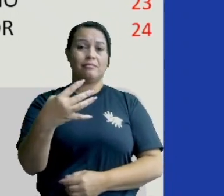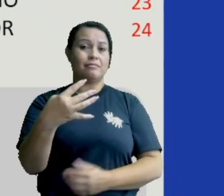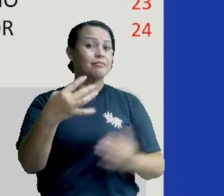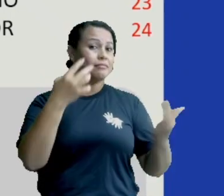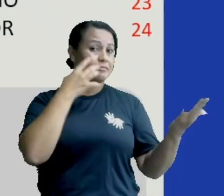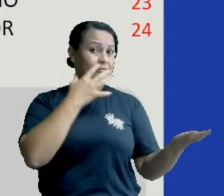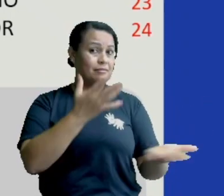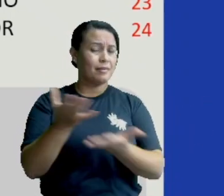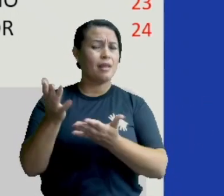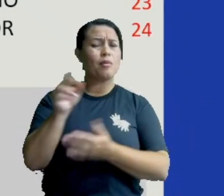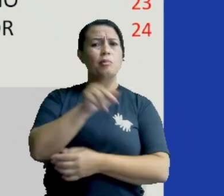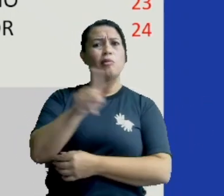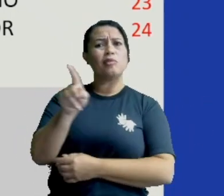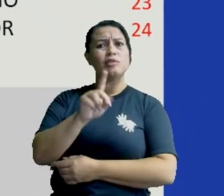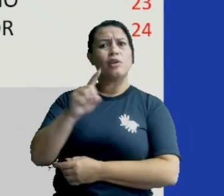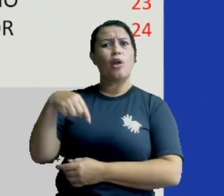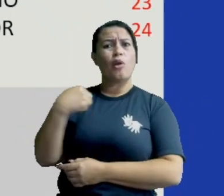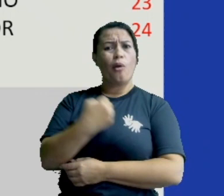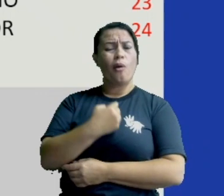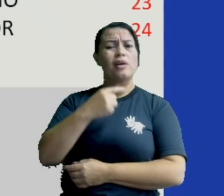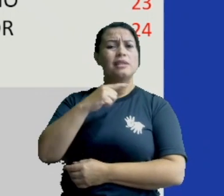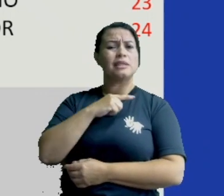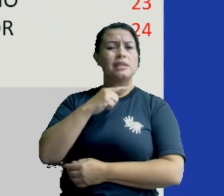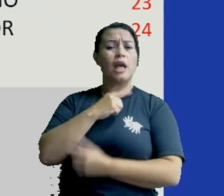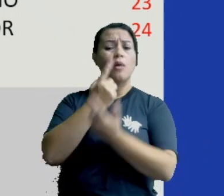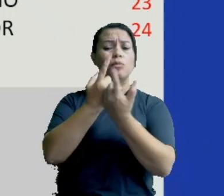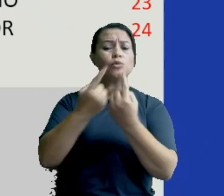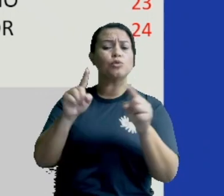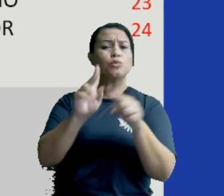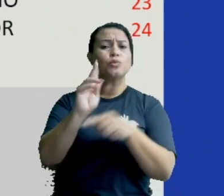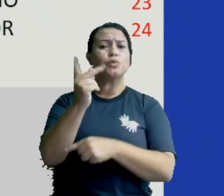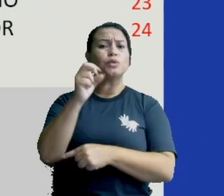24. Professora, nós temos no nosso hino